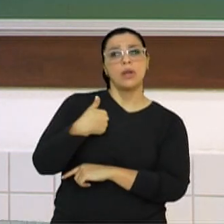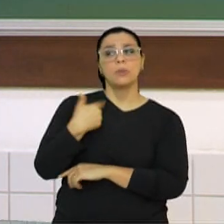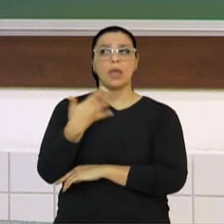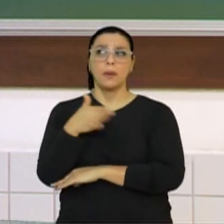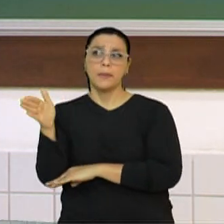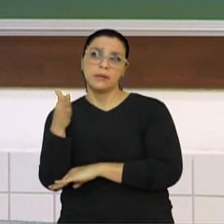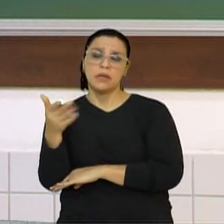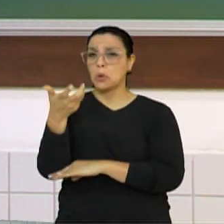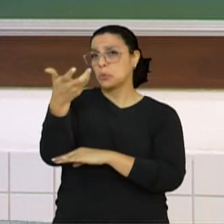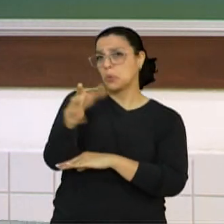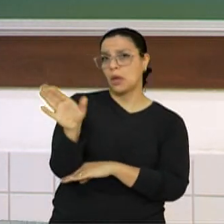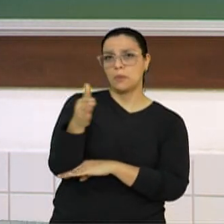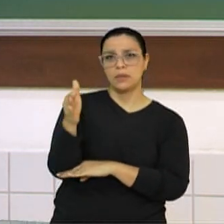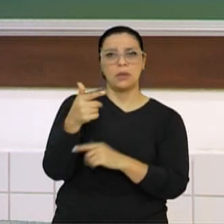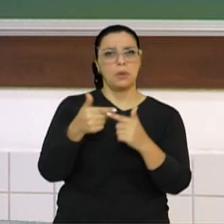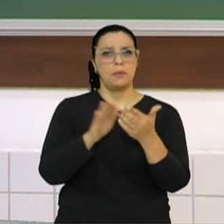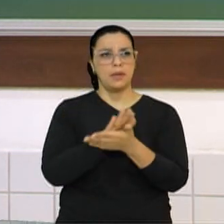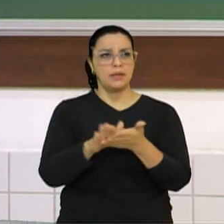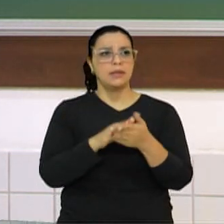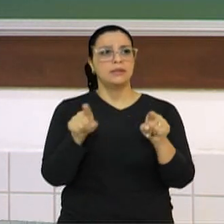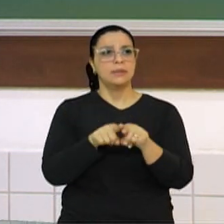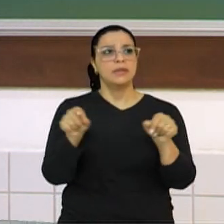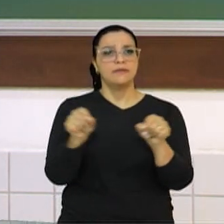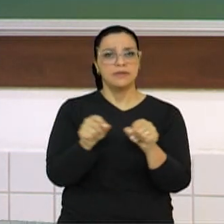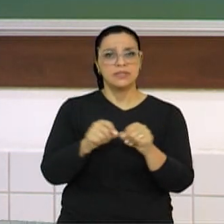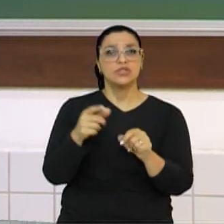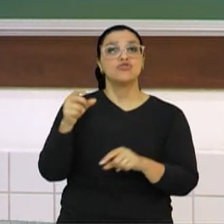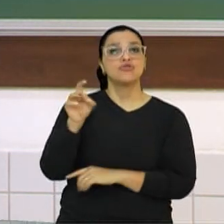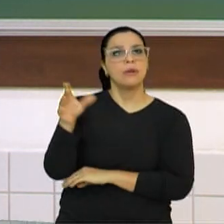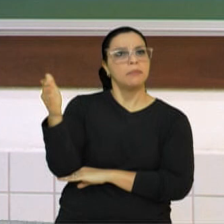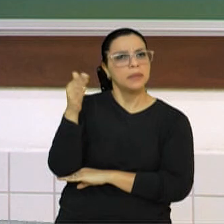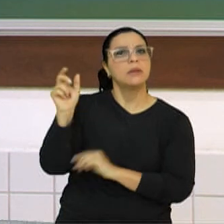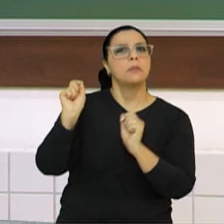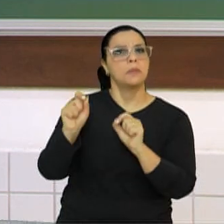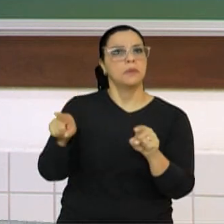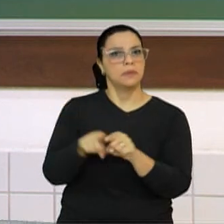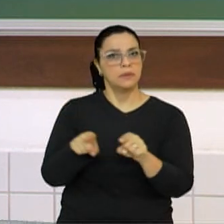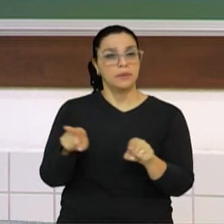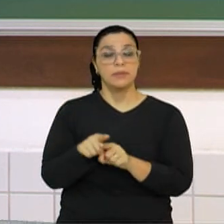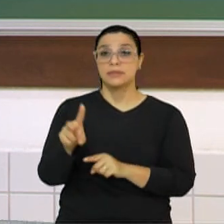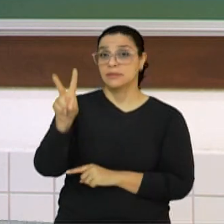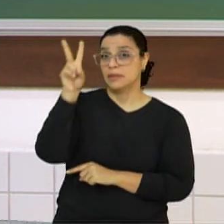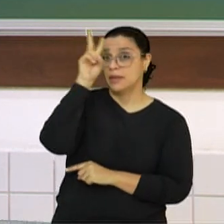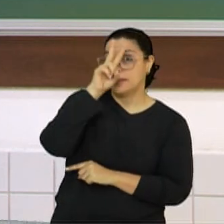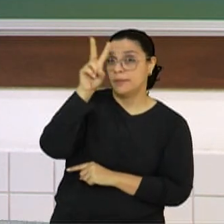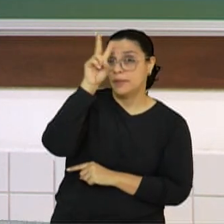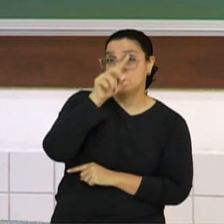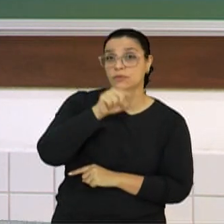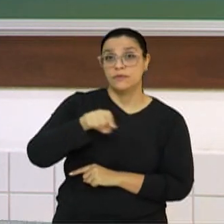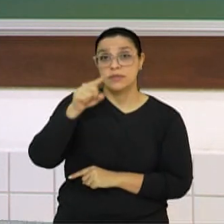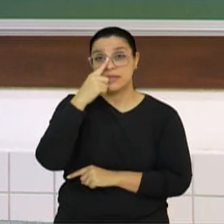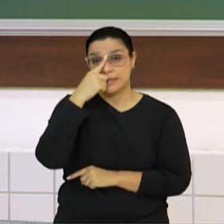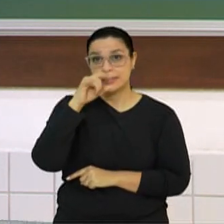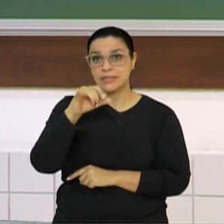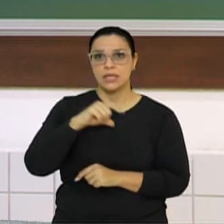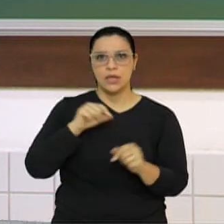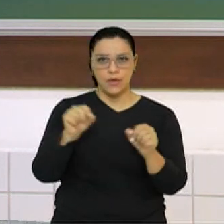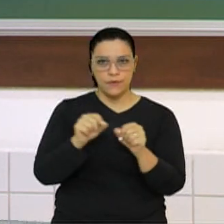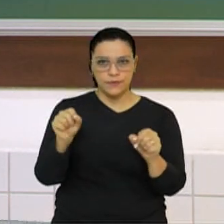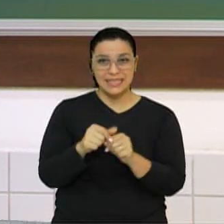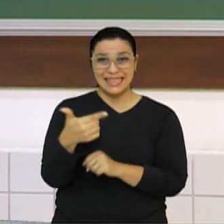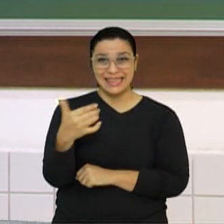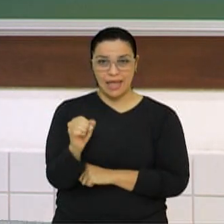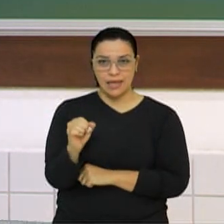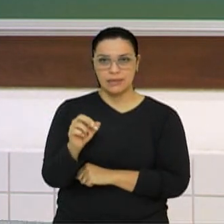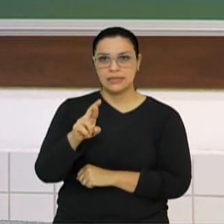pode tirar essas bandeirinhas, não tem problema nenhum, ou fazer apenas elas. Mas só lembrando, gente, se eu coloquei 10 ribossomos